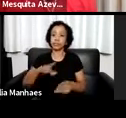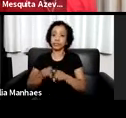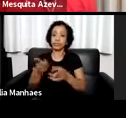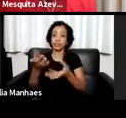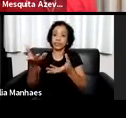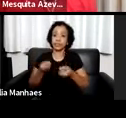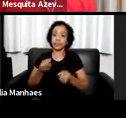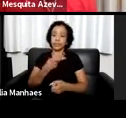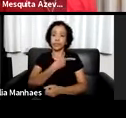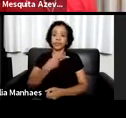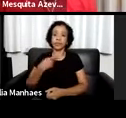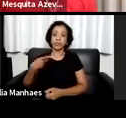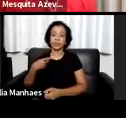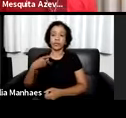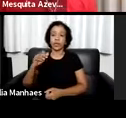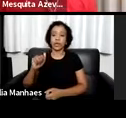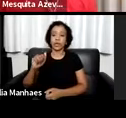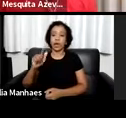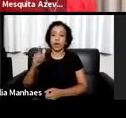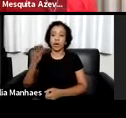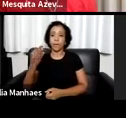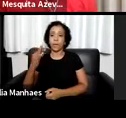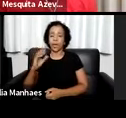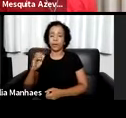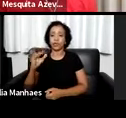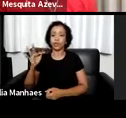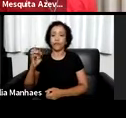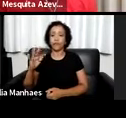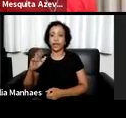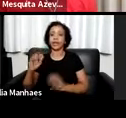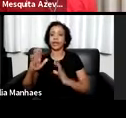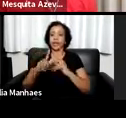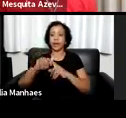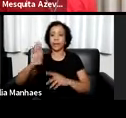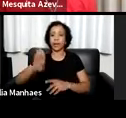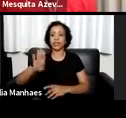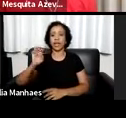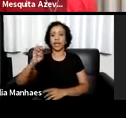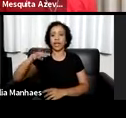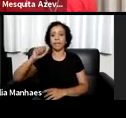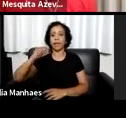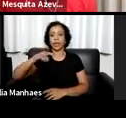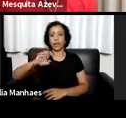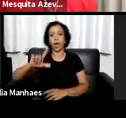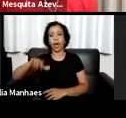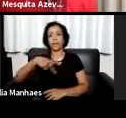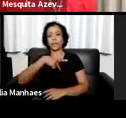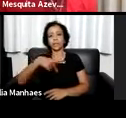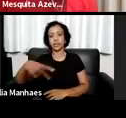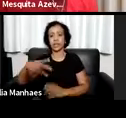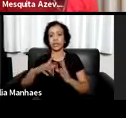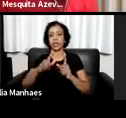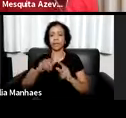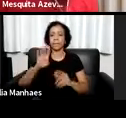pastor Alberto Freitas, da Igreja Batista Emanuel, é o presidente também da Convenção Batista de Pernambuco.